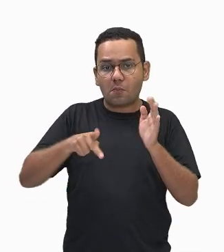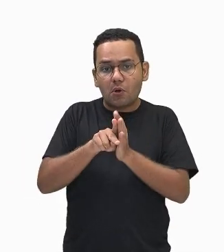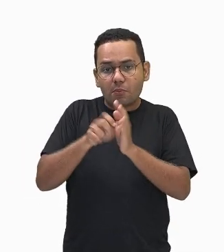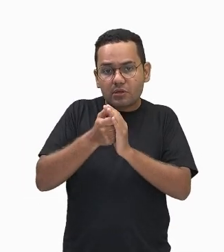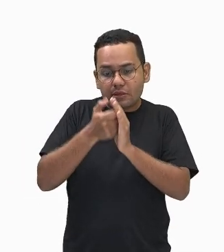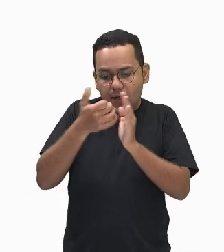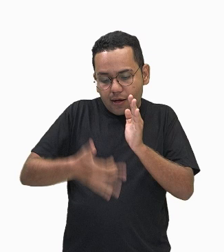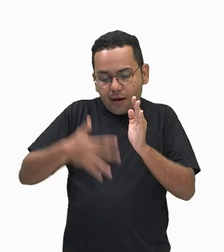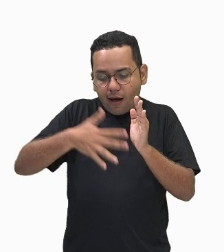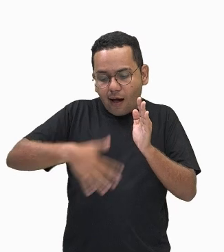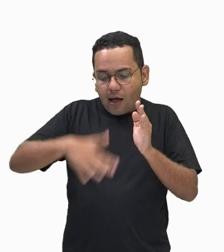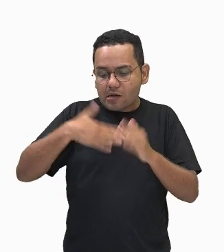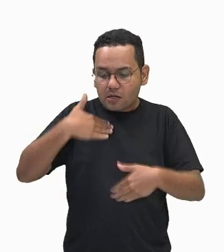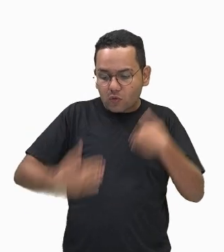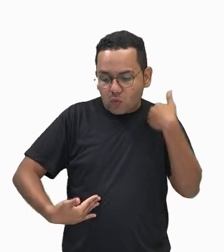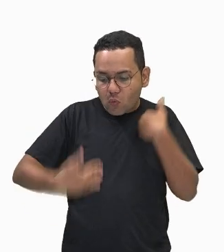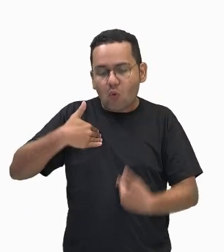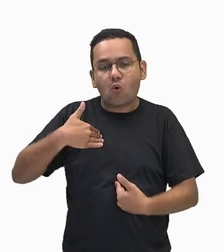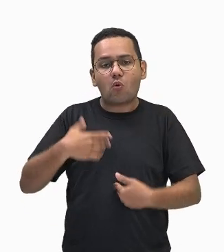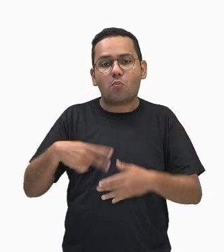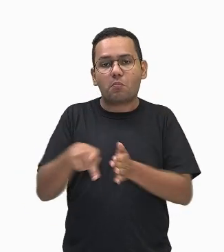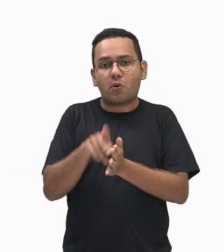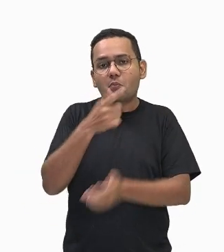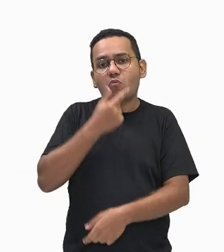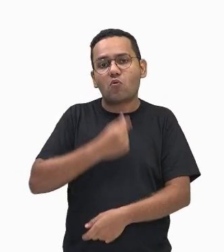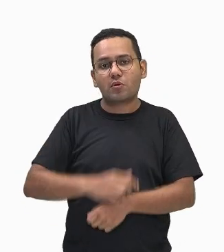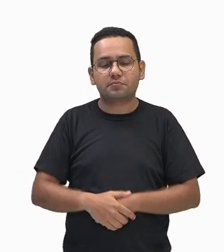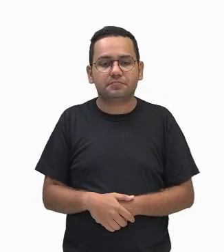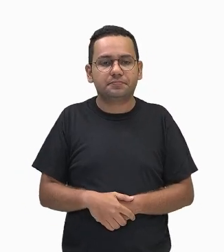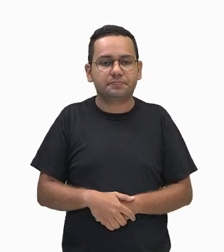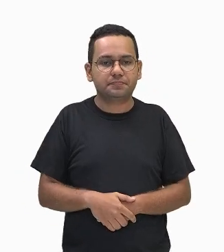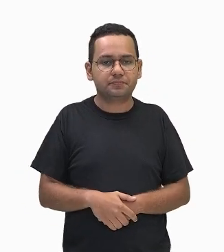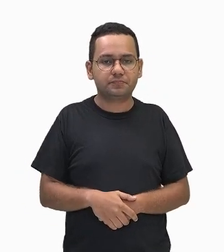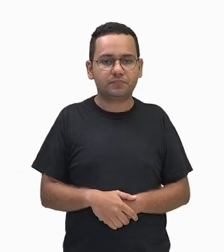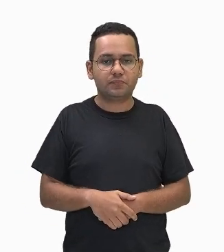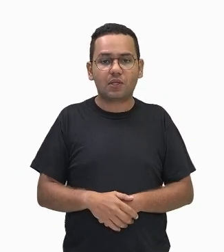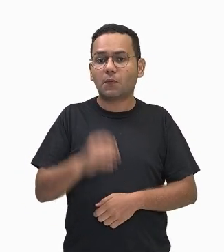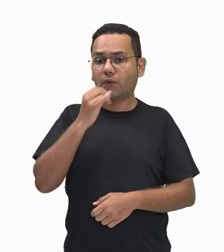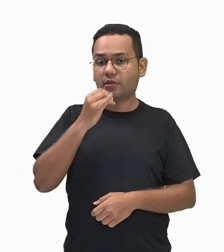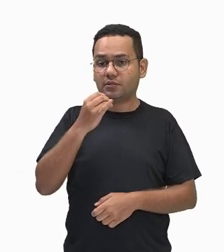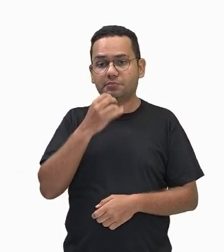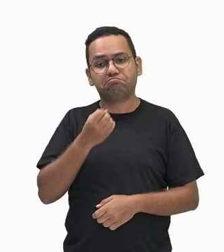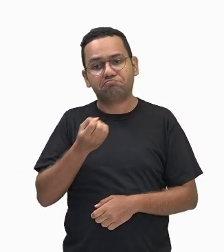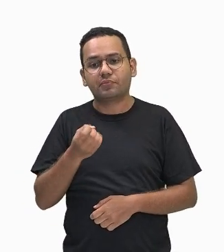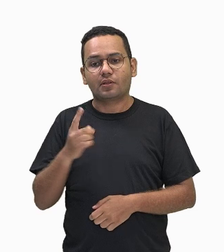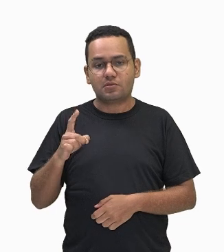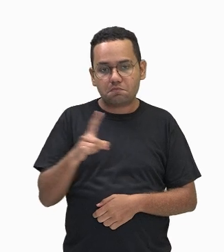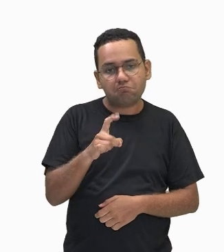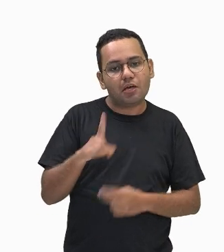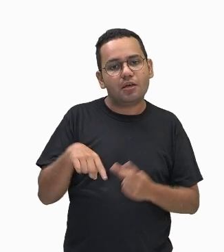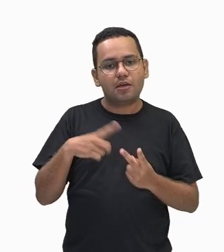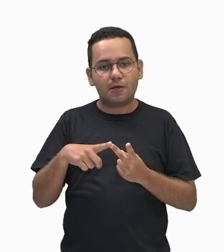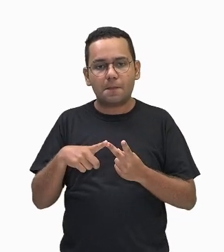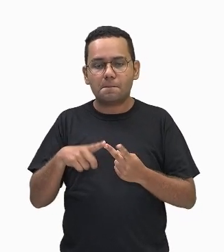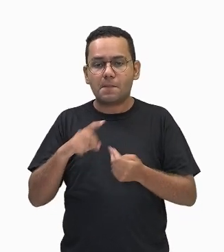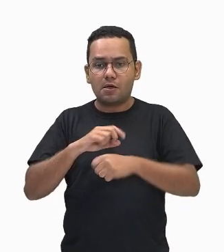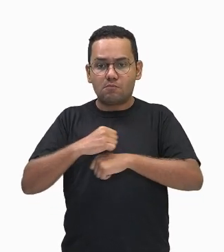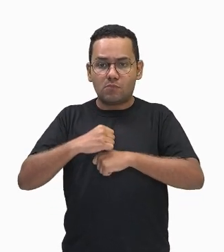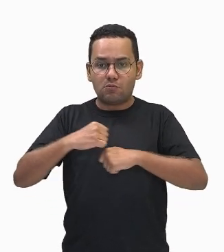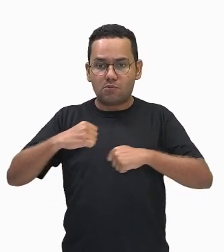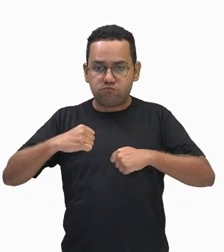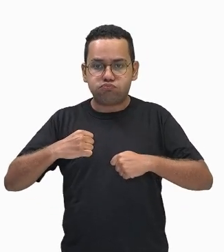manutenção das características sexuais masculinas, como a produção do esperma, o crescimento muscular e